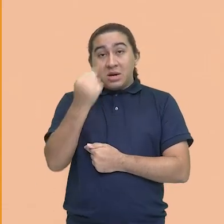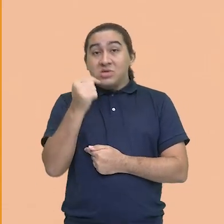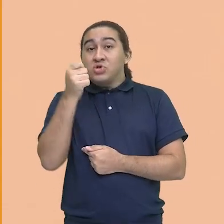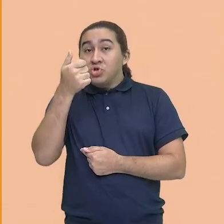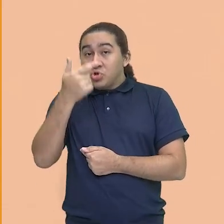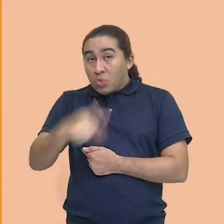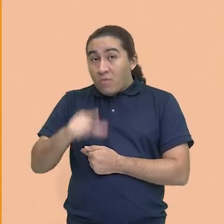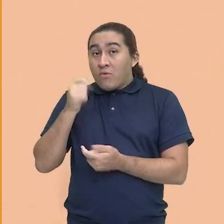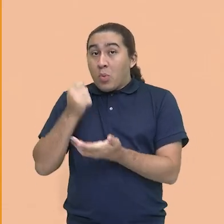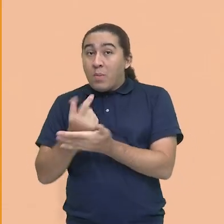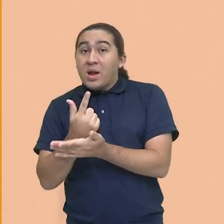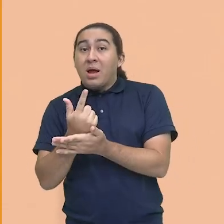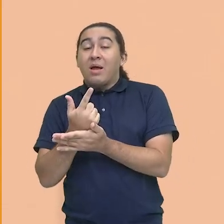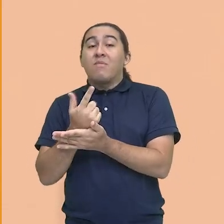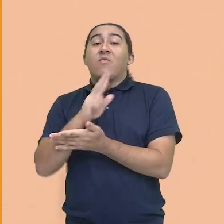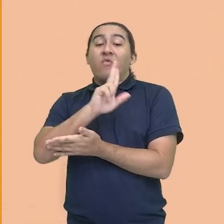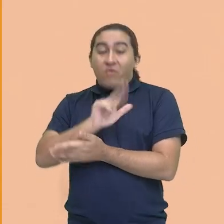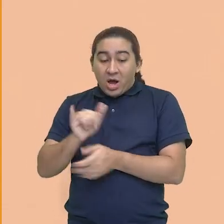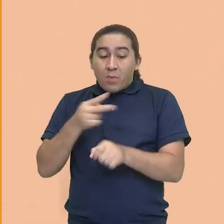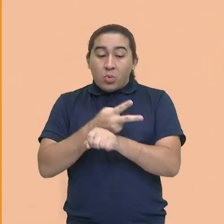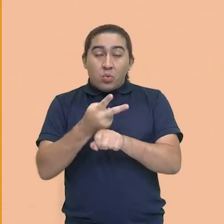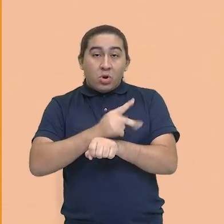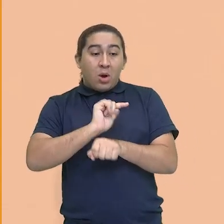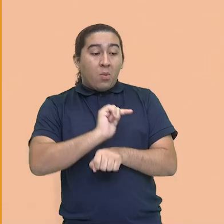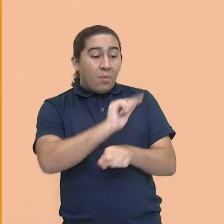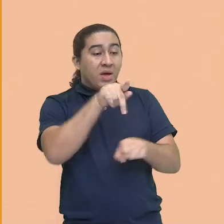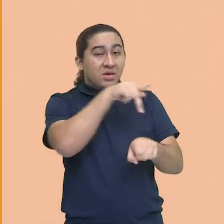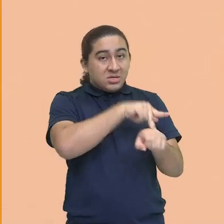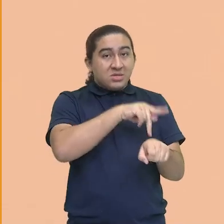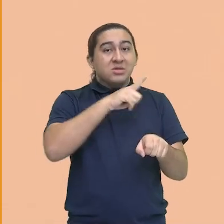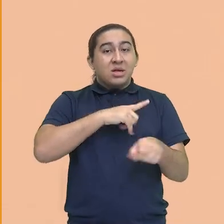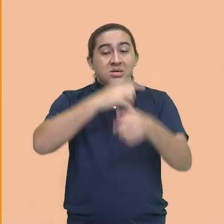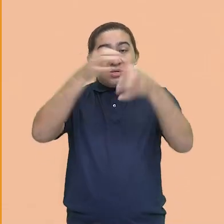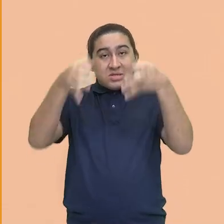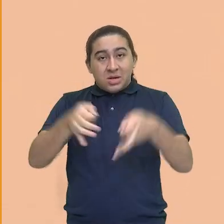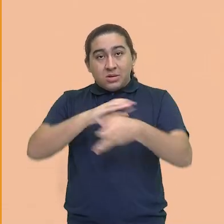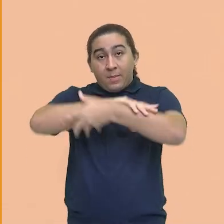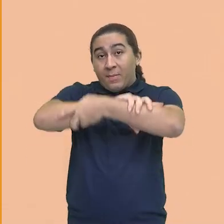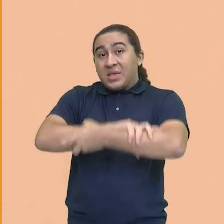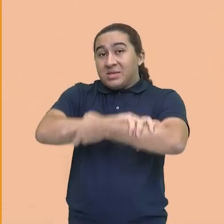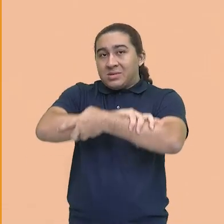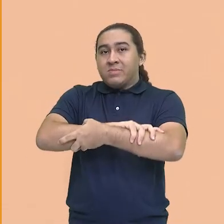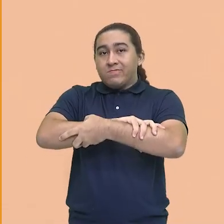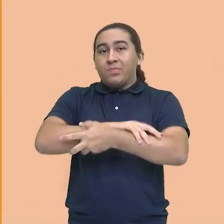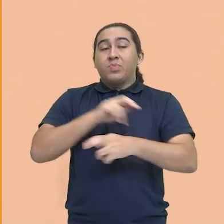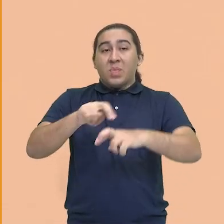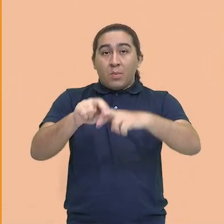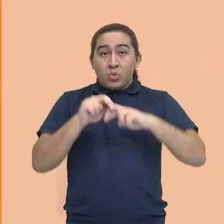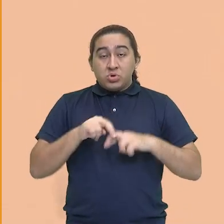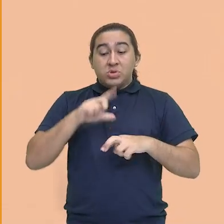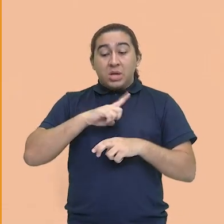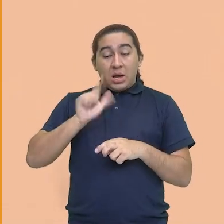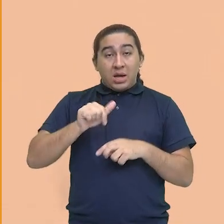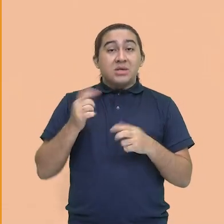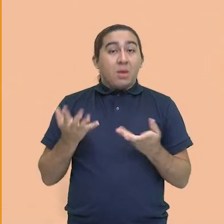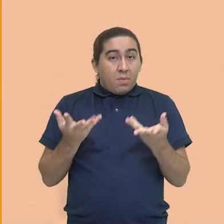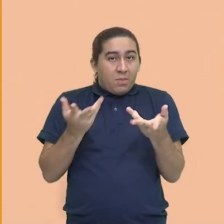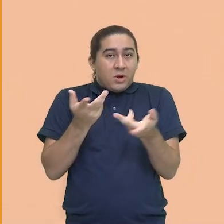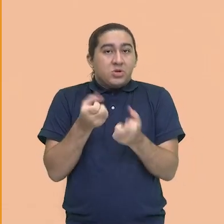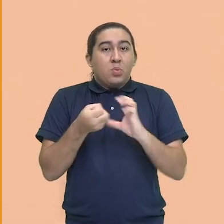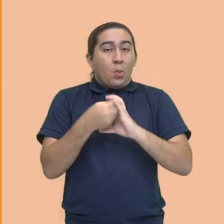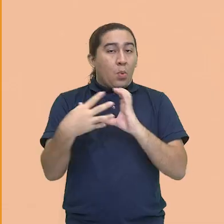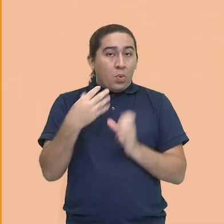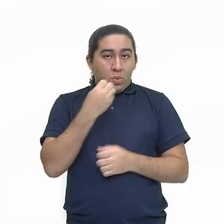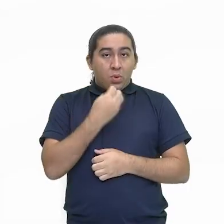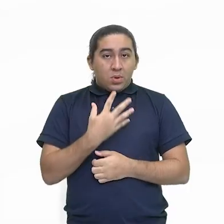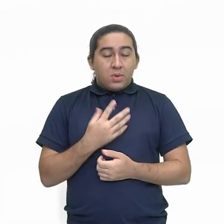ser importante para ser parceiro comercial novamente. Então, por isso o comércio internacional traz esse tipo de benefício, né? Outra situação,